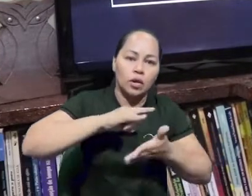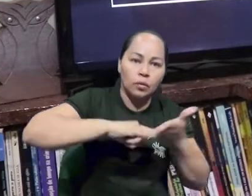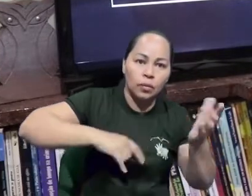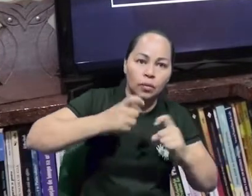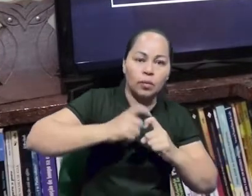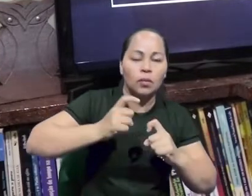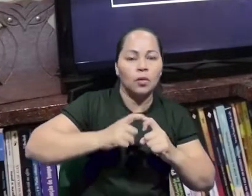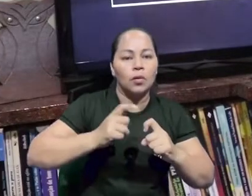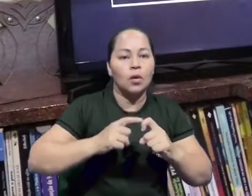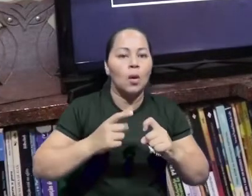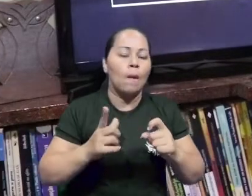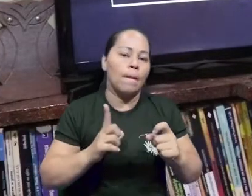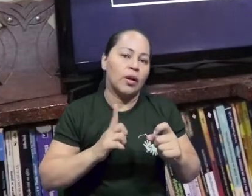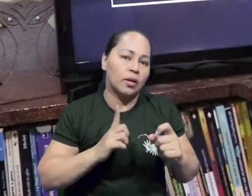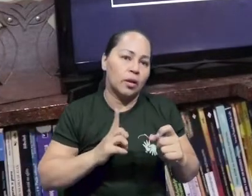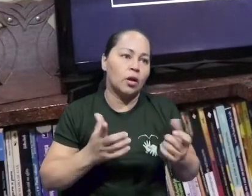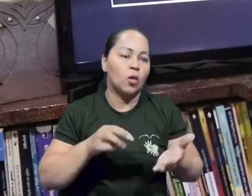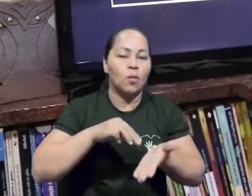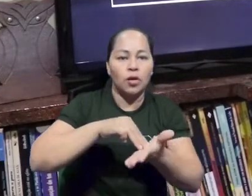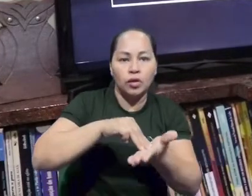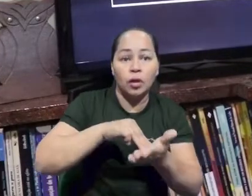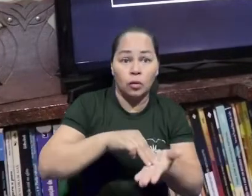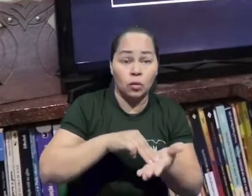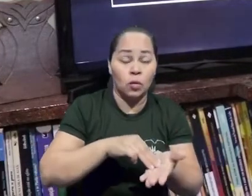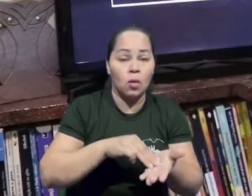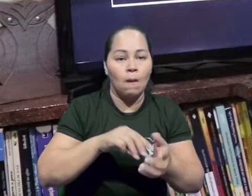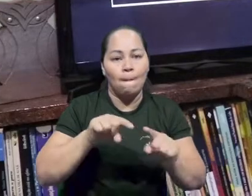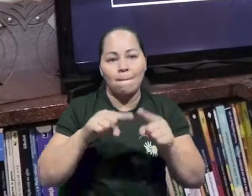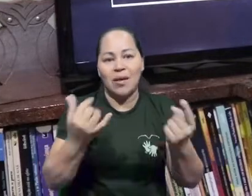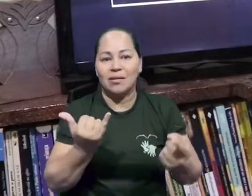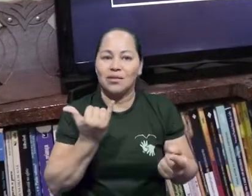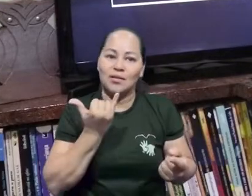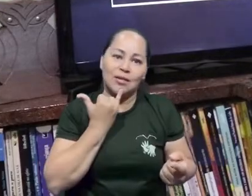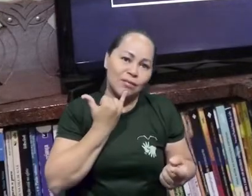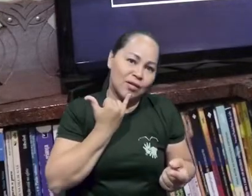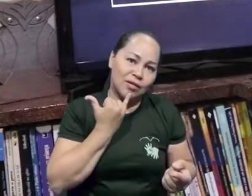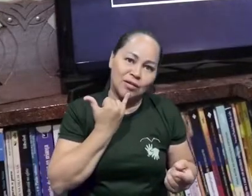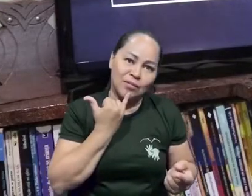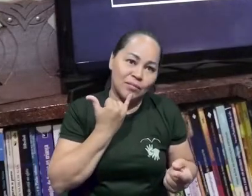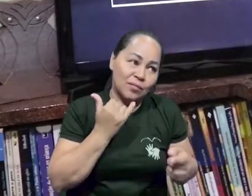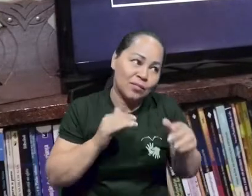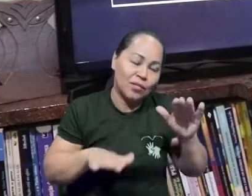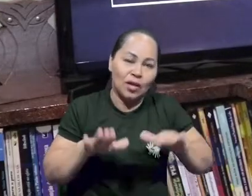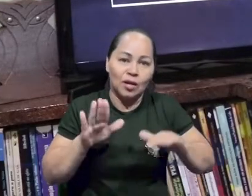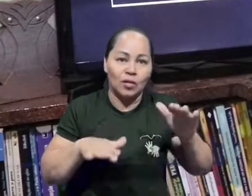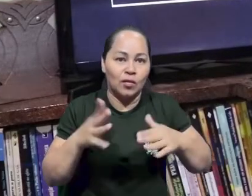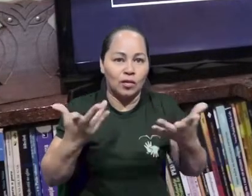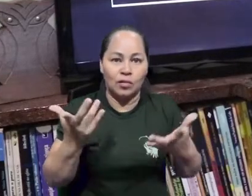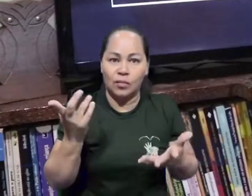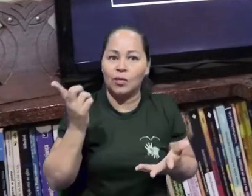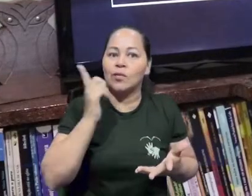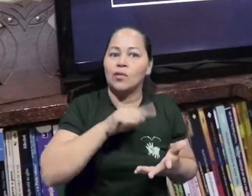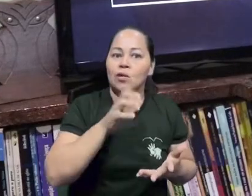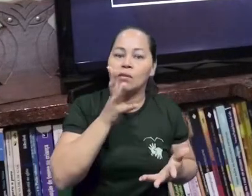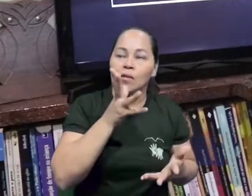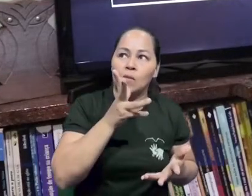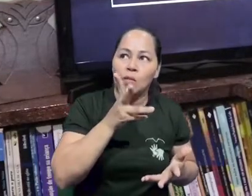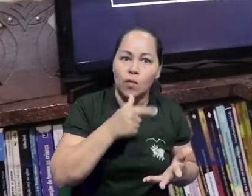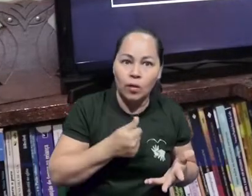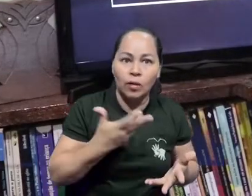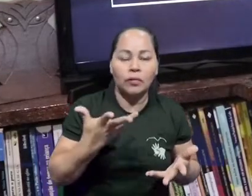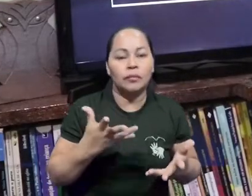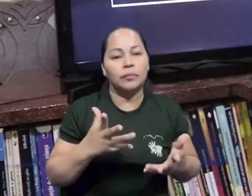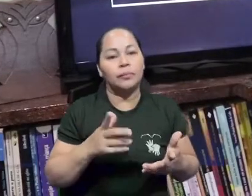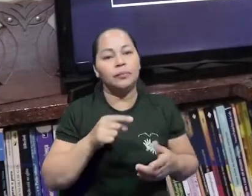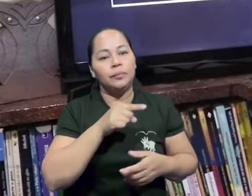têm na orientação médica para ter o cuidador, para ter o transporte especial, e infelizmente não demora muito tempo para conseguir.